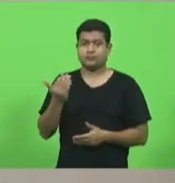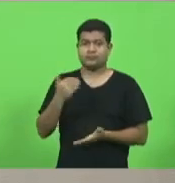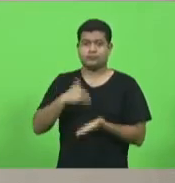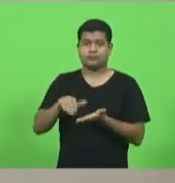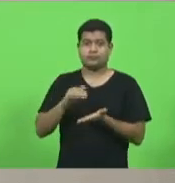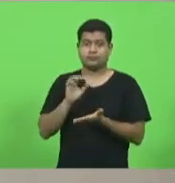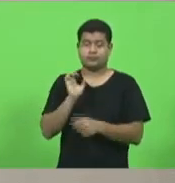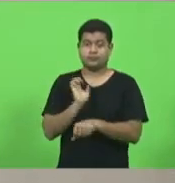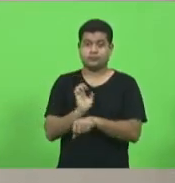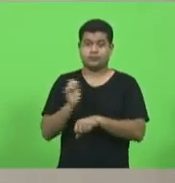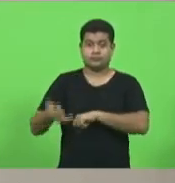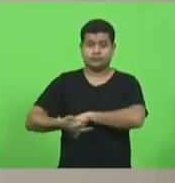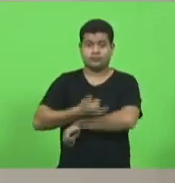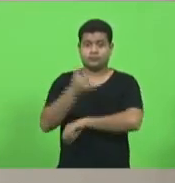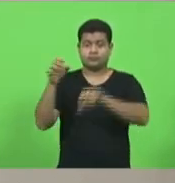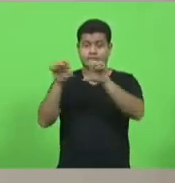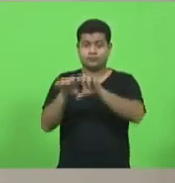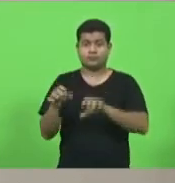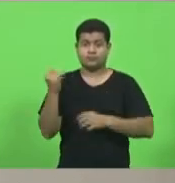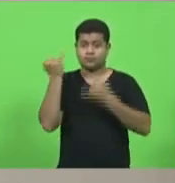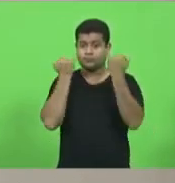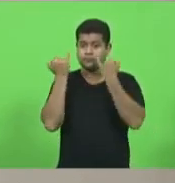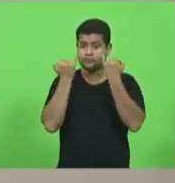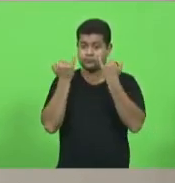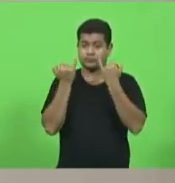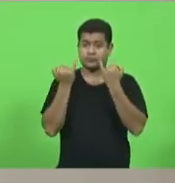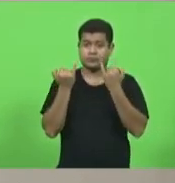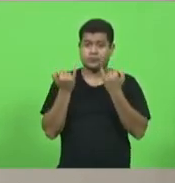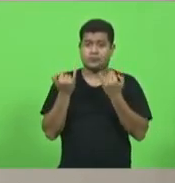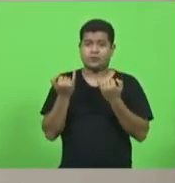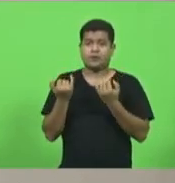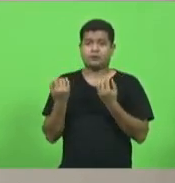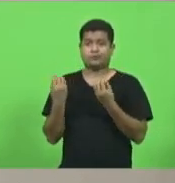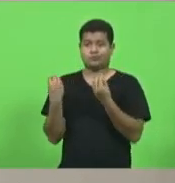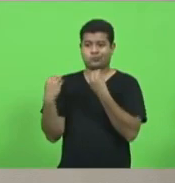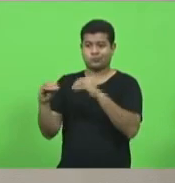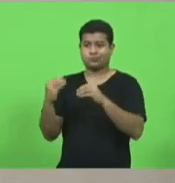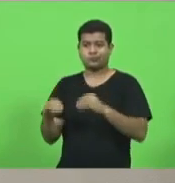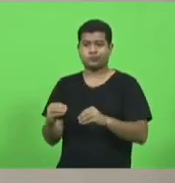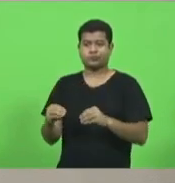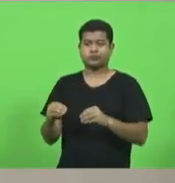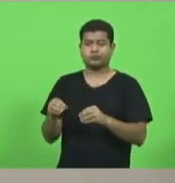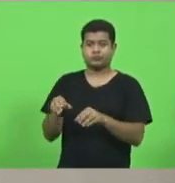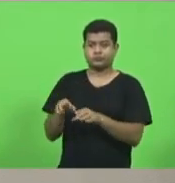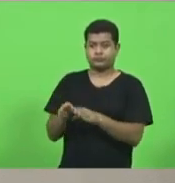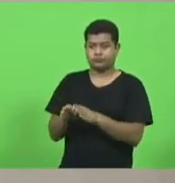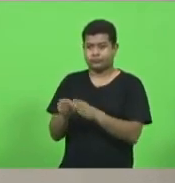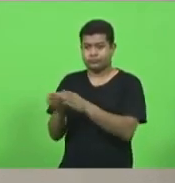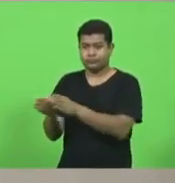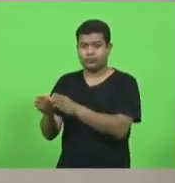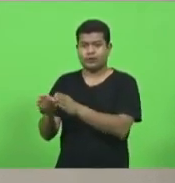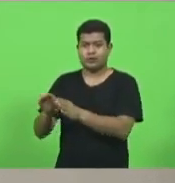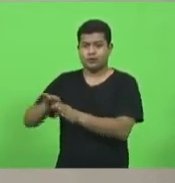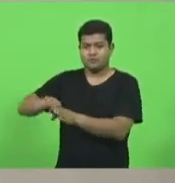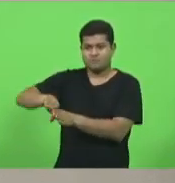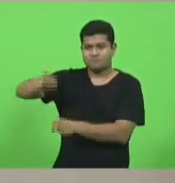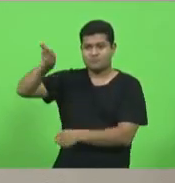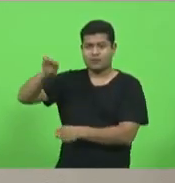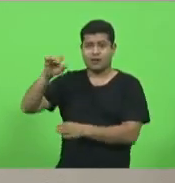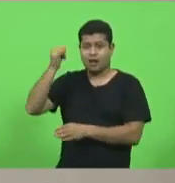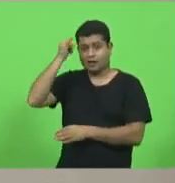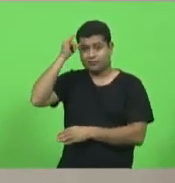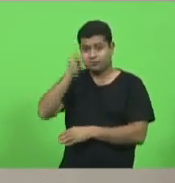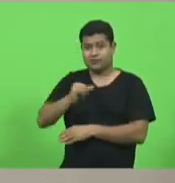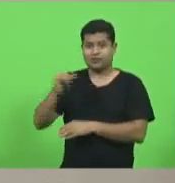secretário de Estado da Infraestrutura informações acerca de implantações, de encostas para evitar deslizamento no Morro da Lagoa da